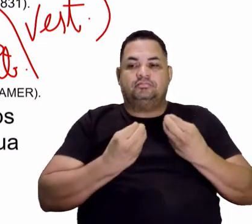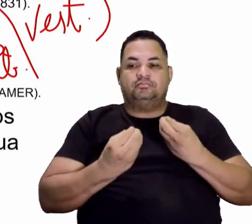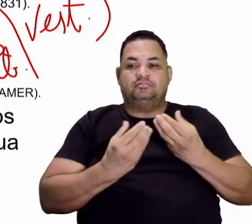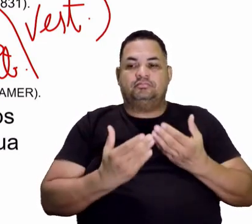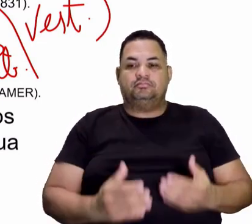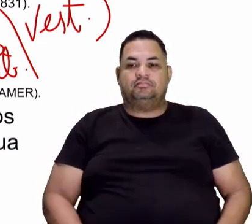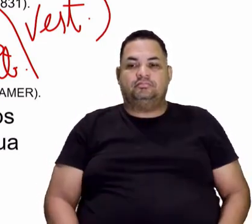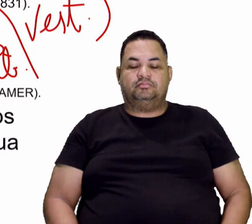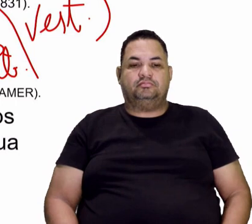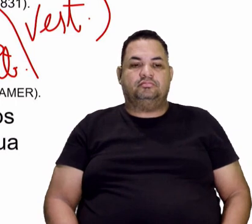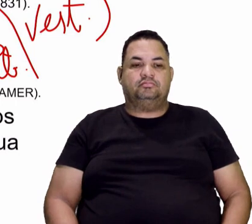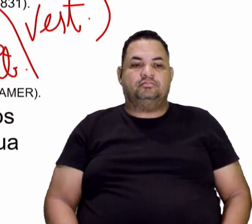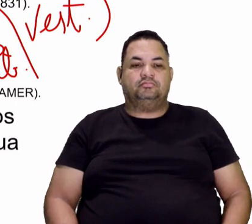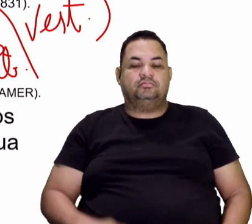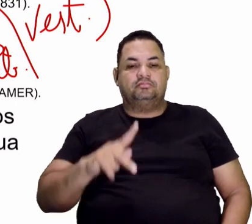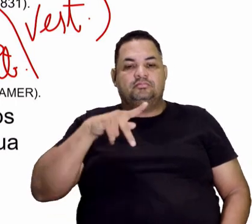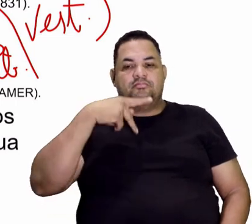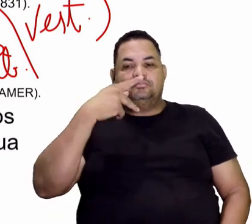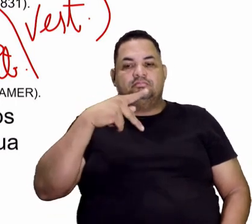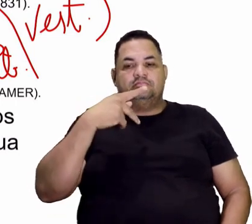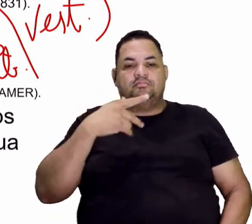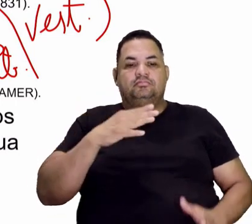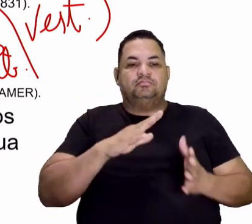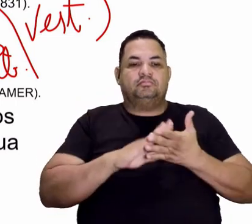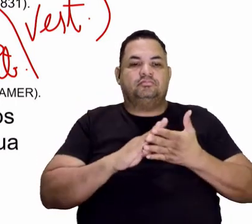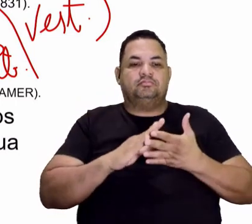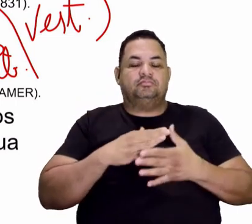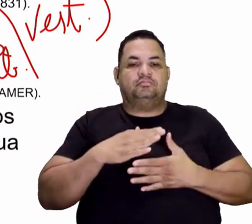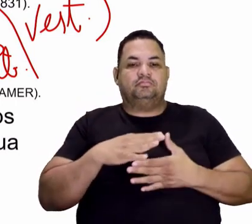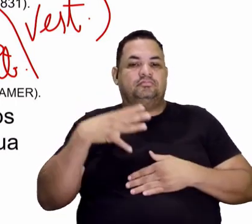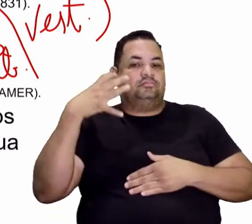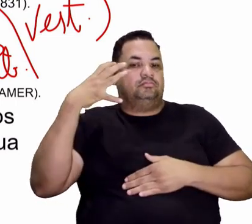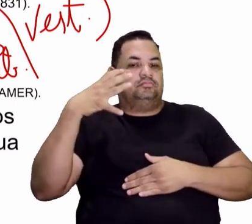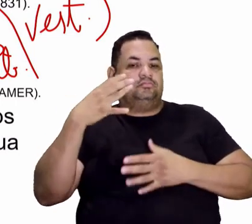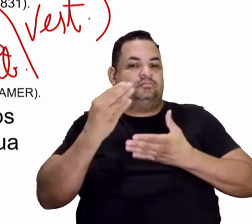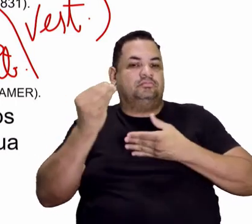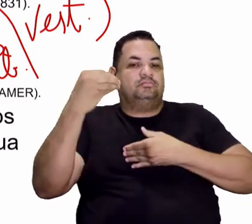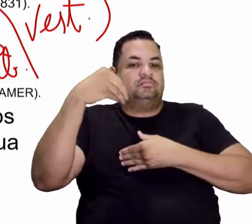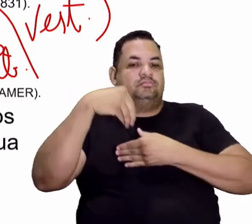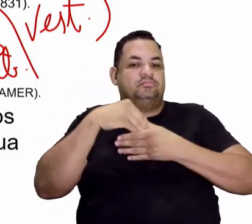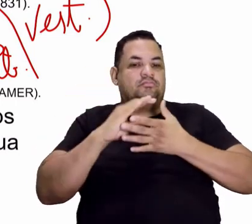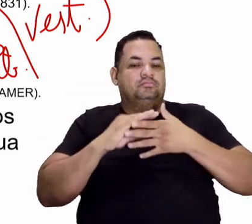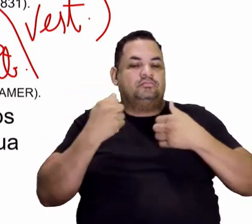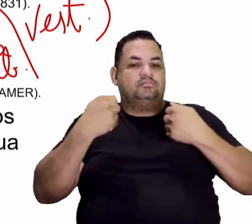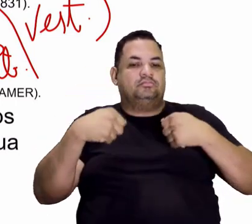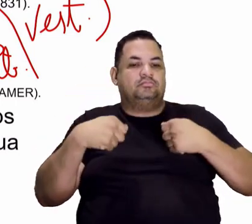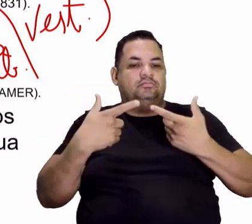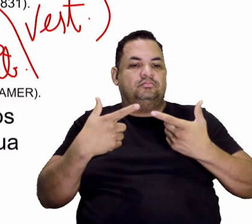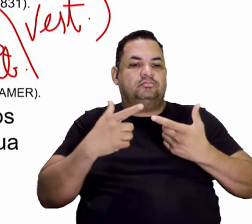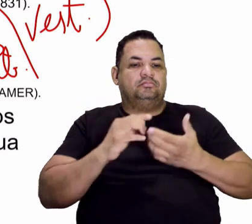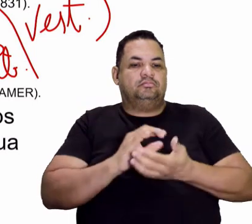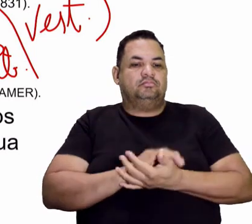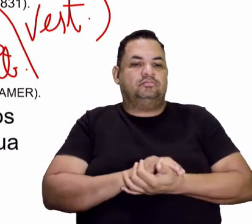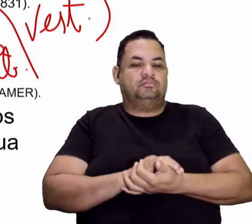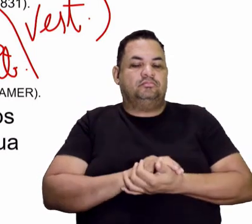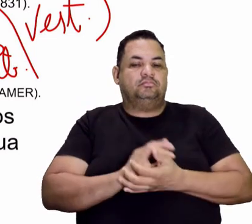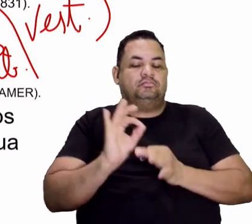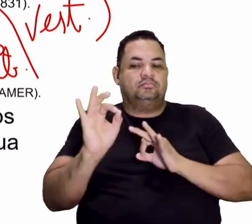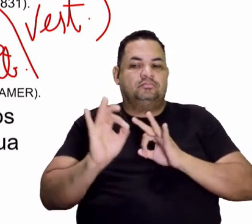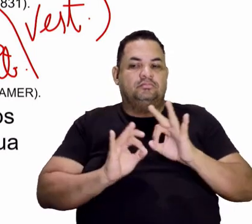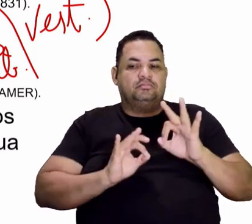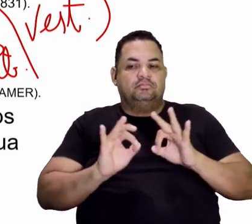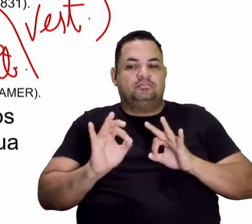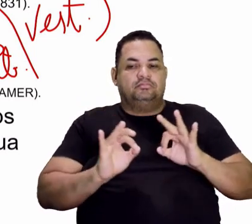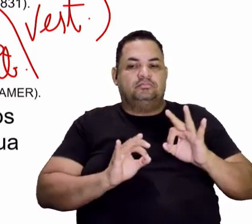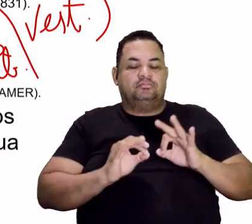deles seres. O falar, o expressar, o cantar, dentro dessa perspectiva que vai